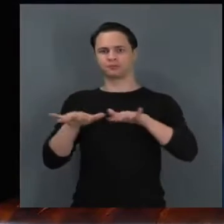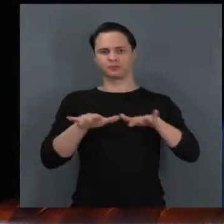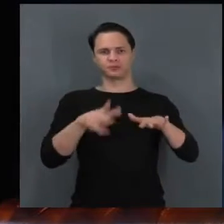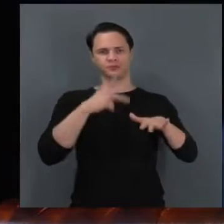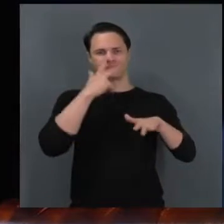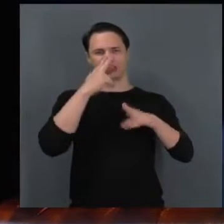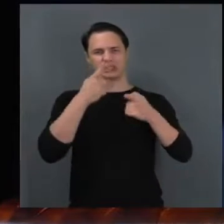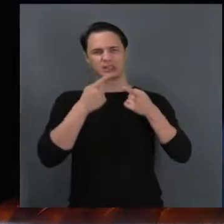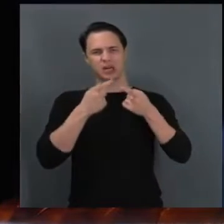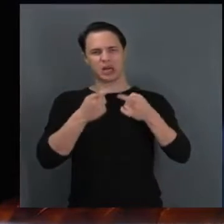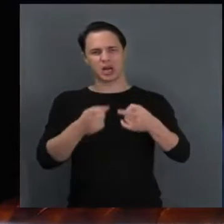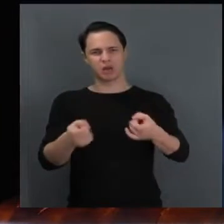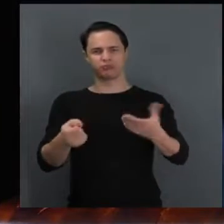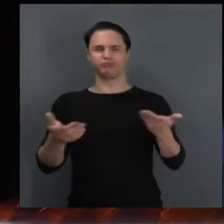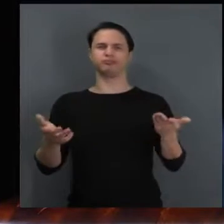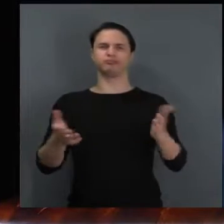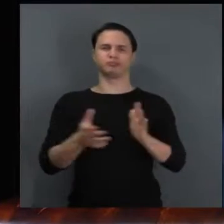guerra